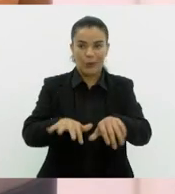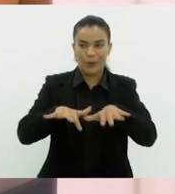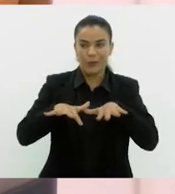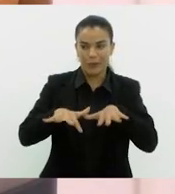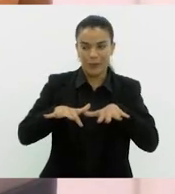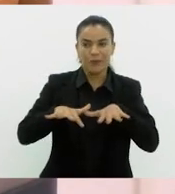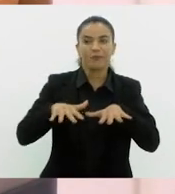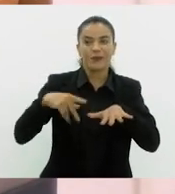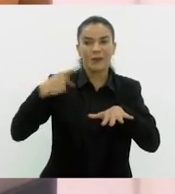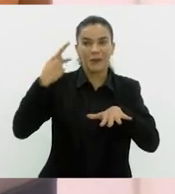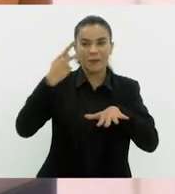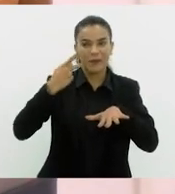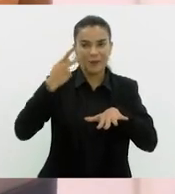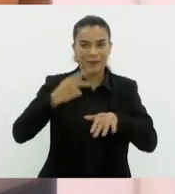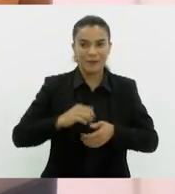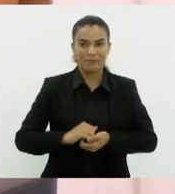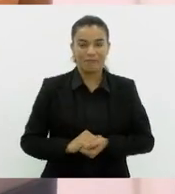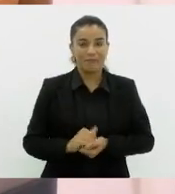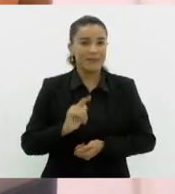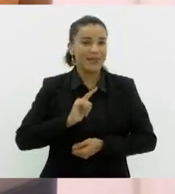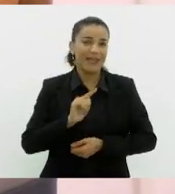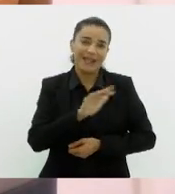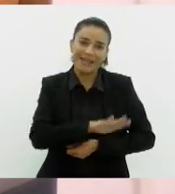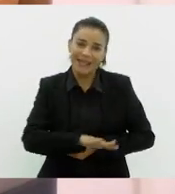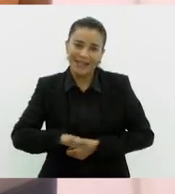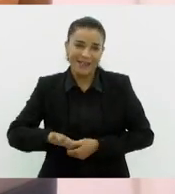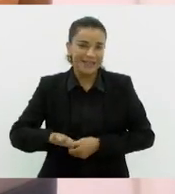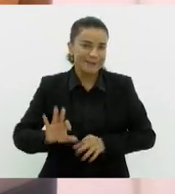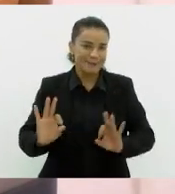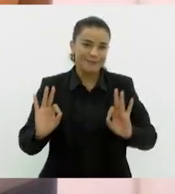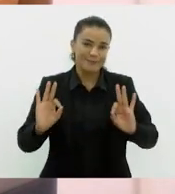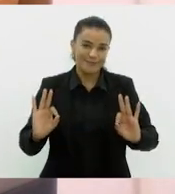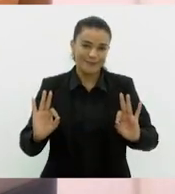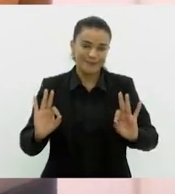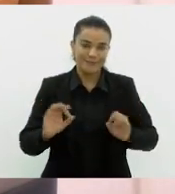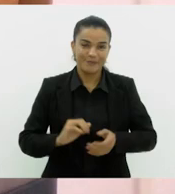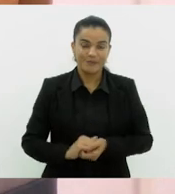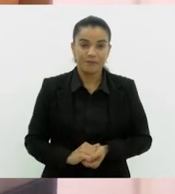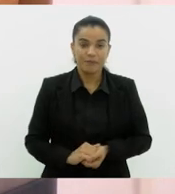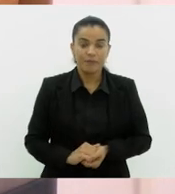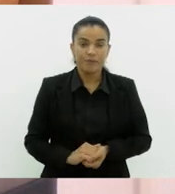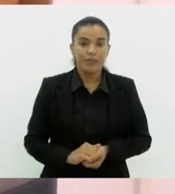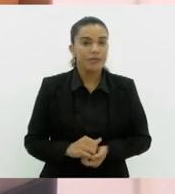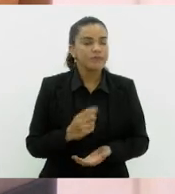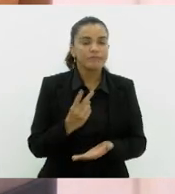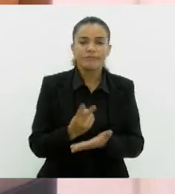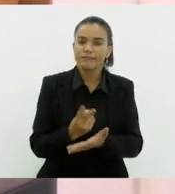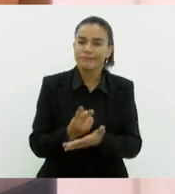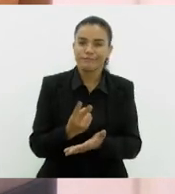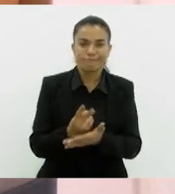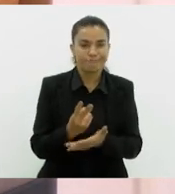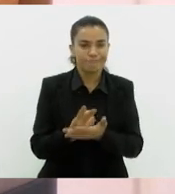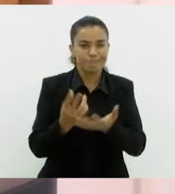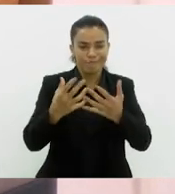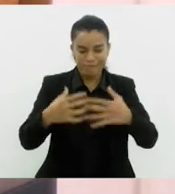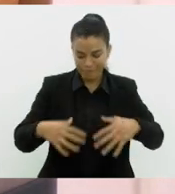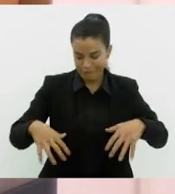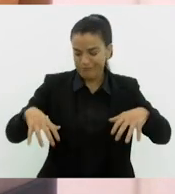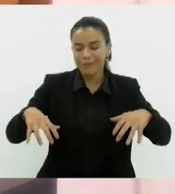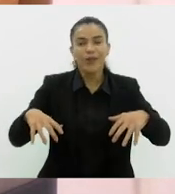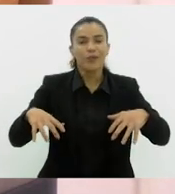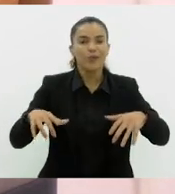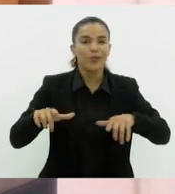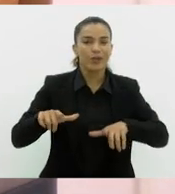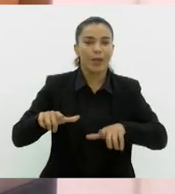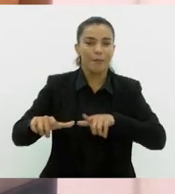faz diferente, né? Então, ter crianças ali é incrível. Queria dizer que a gente sempre, a divisão do trabalho sempre